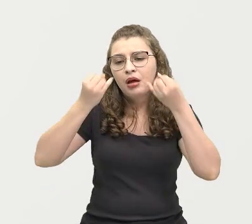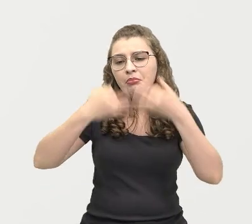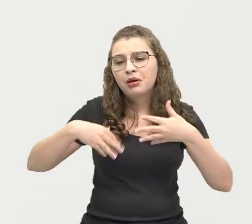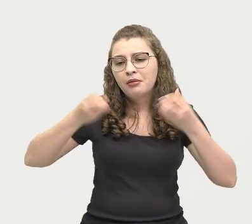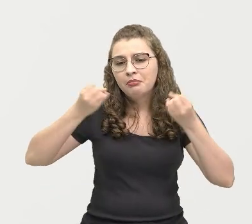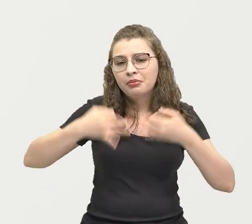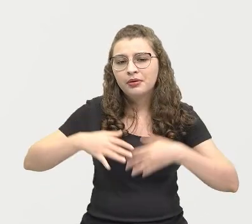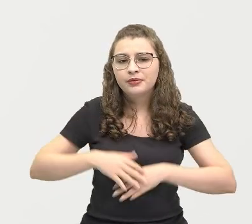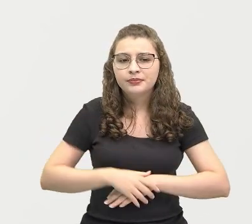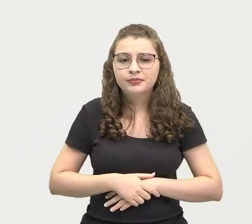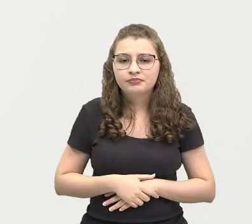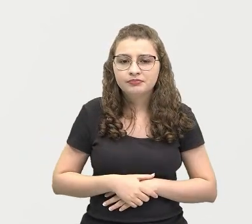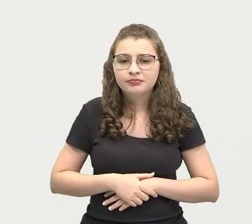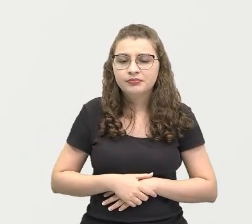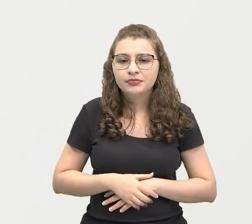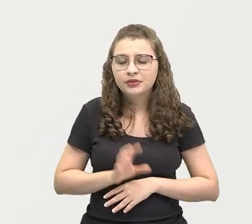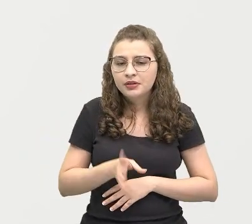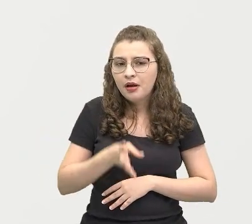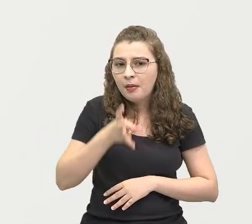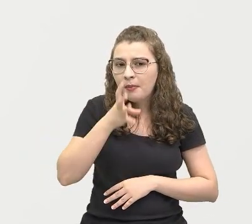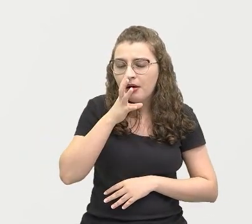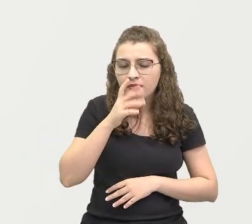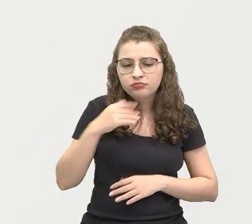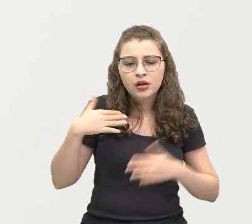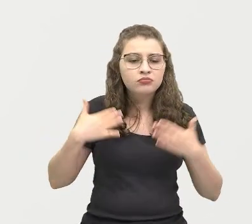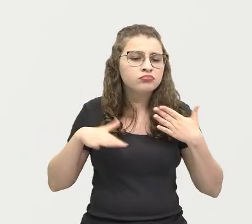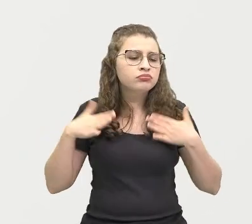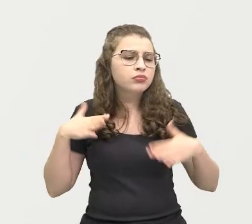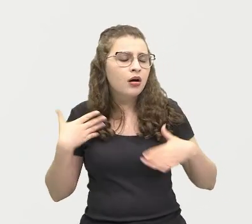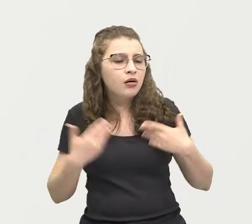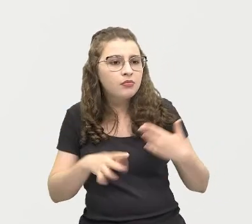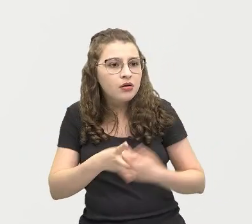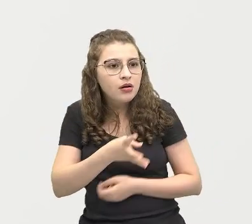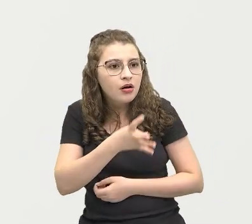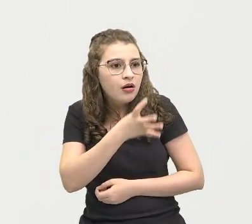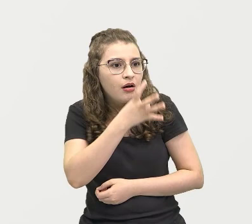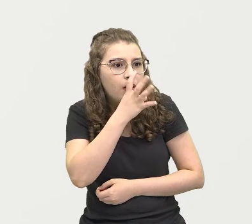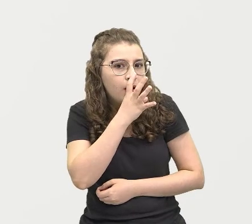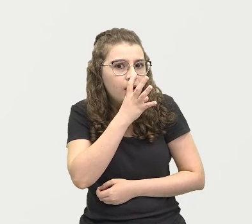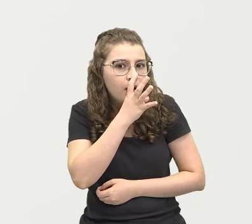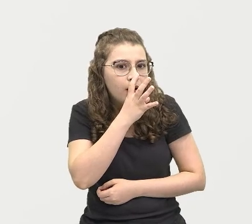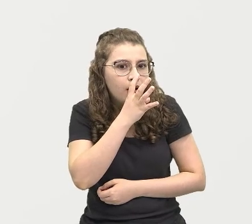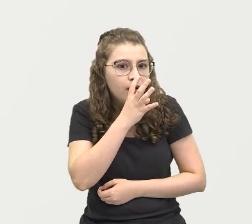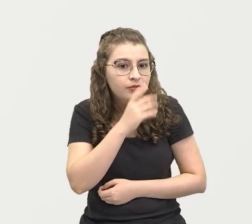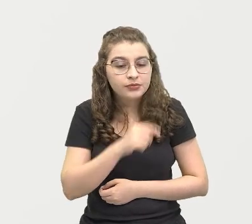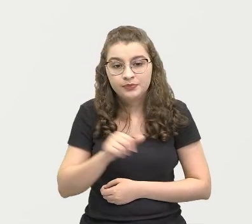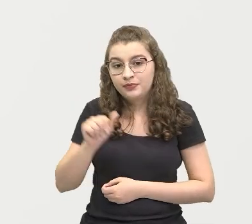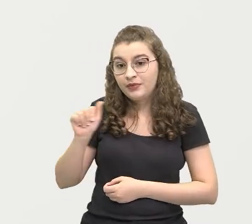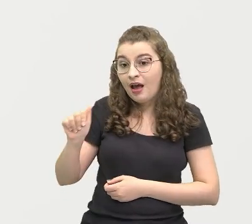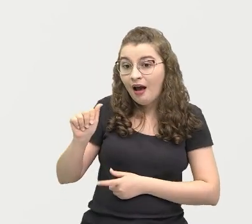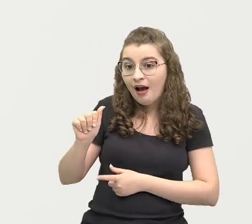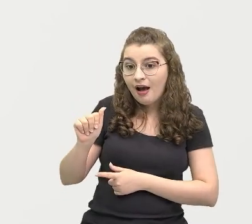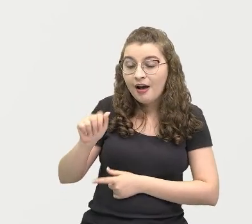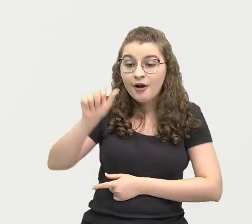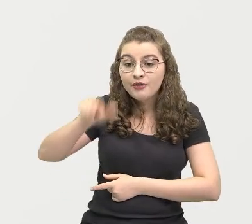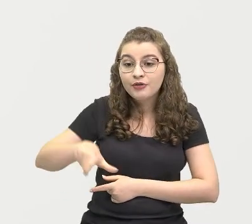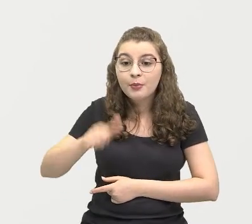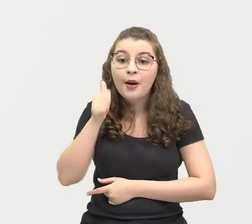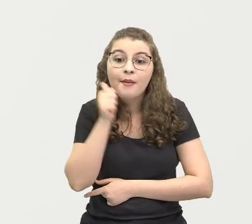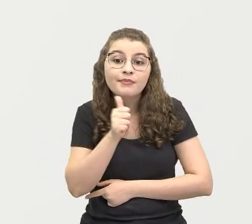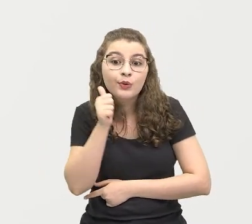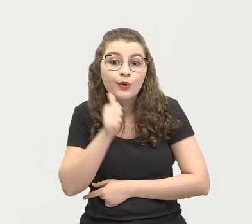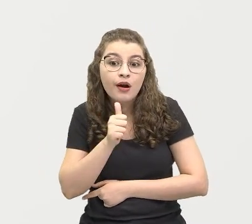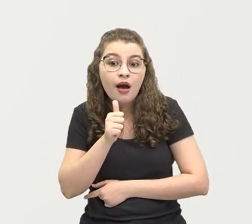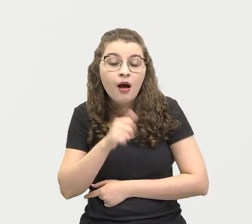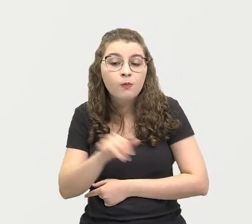ele diz aqui, o que mais impressionou no passeio, o que mais a impressionou no passeio, notem que não é ele que fala, é uma